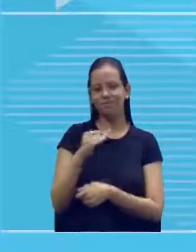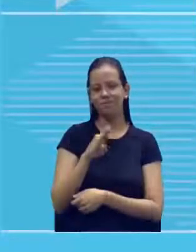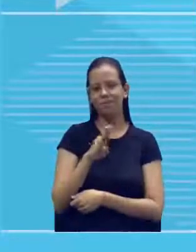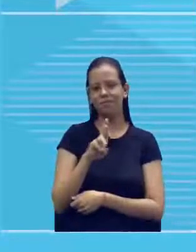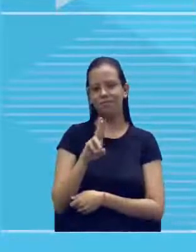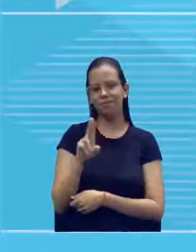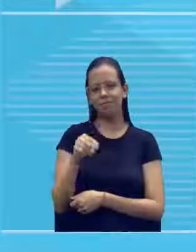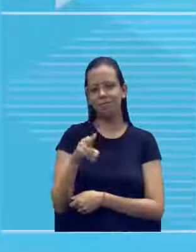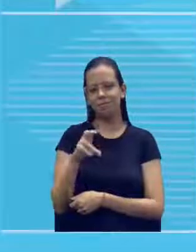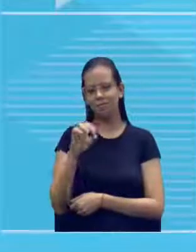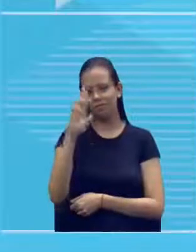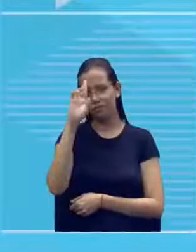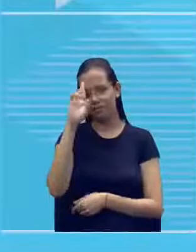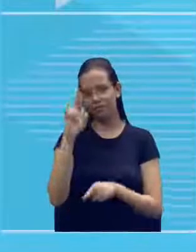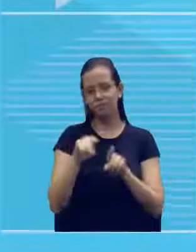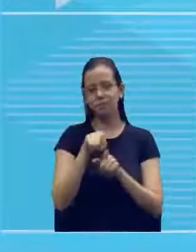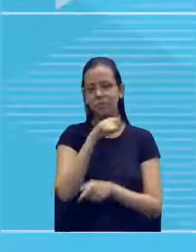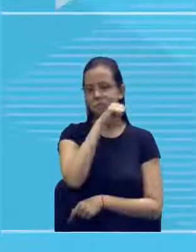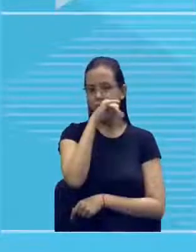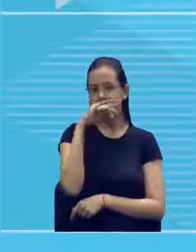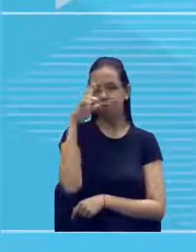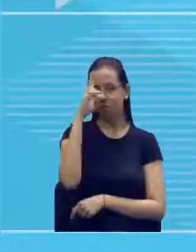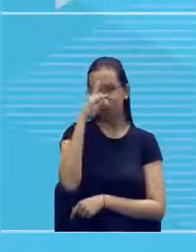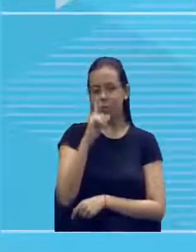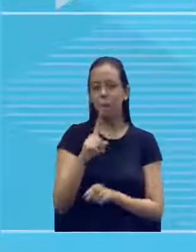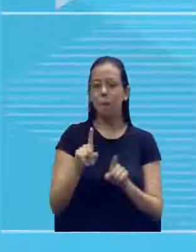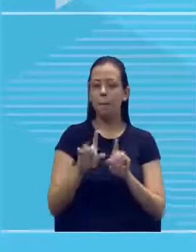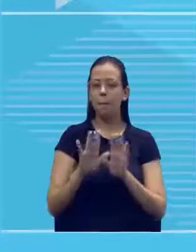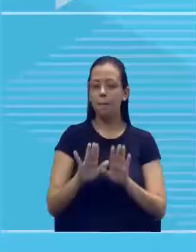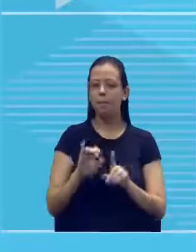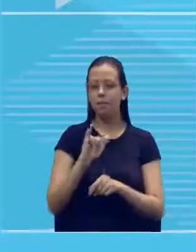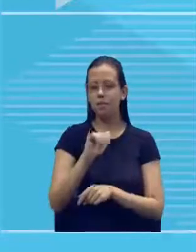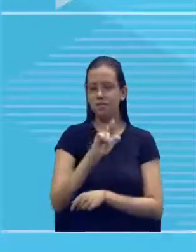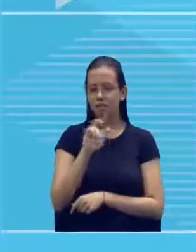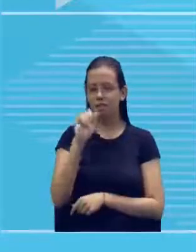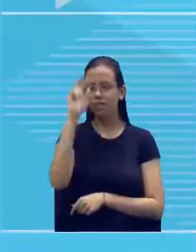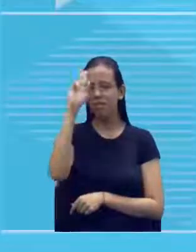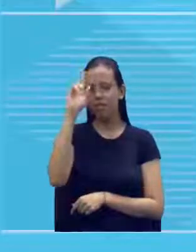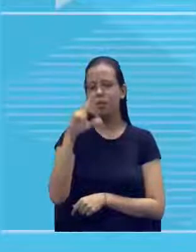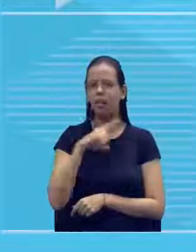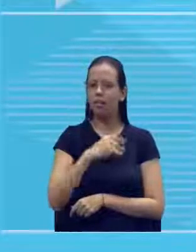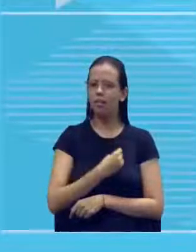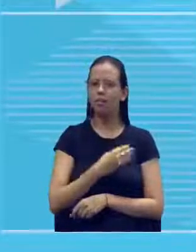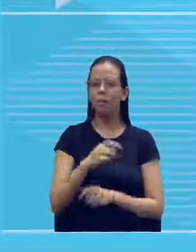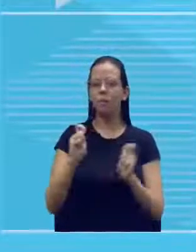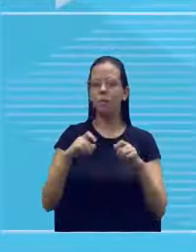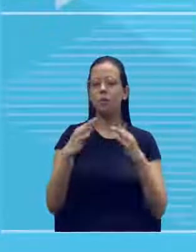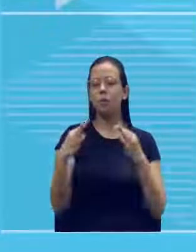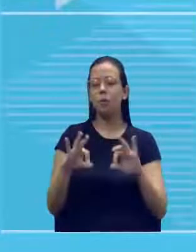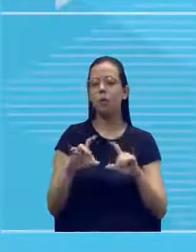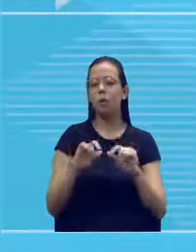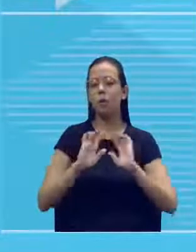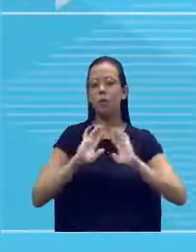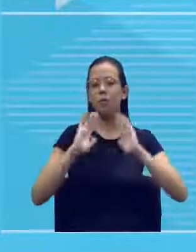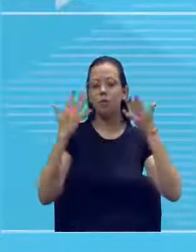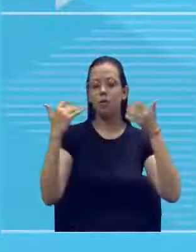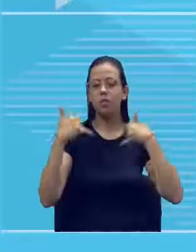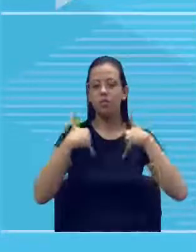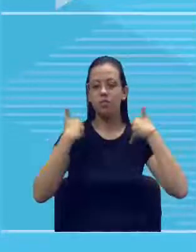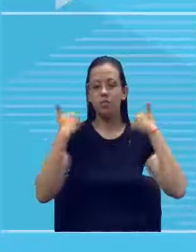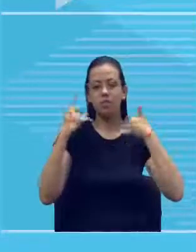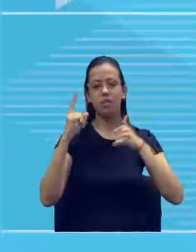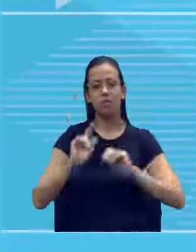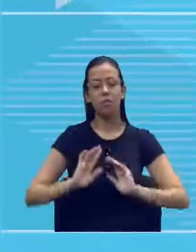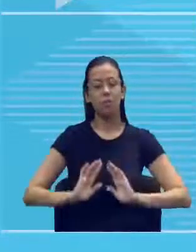lembrar. Mas a Yara tá aí para confirmar, né? As festas de aniversário eram